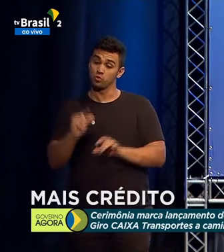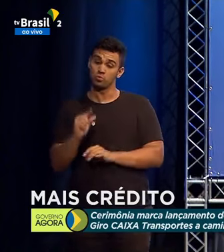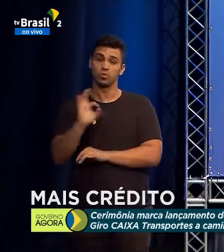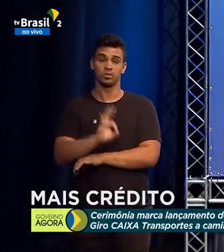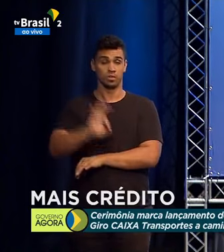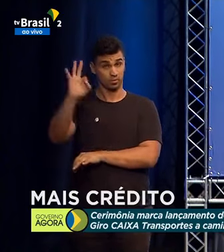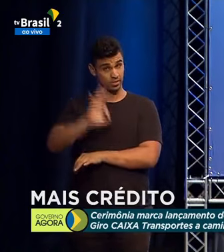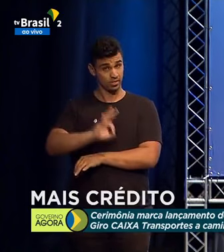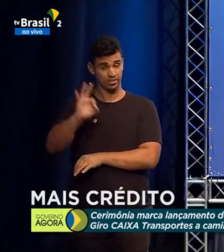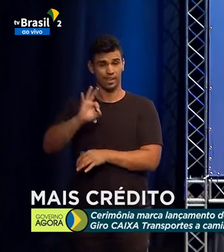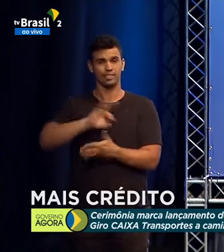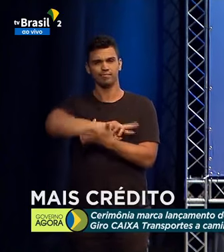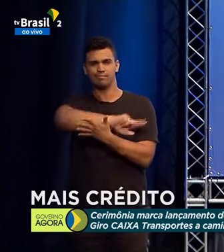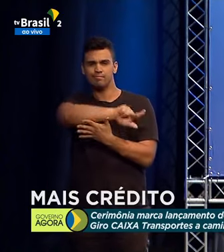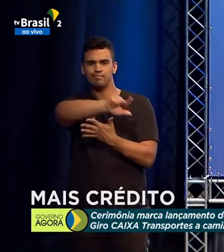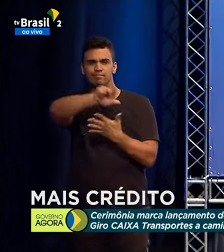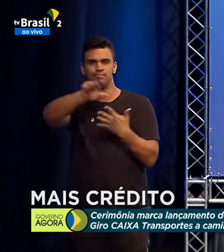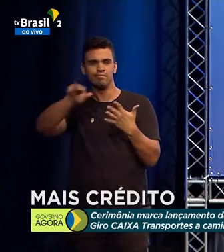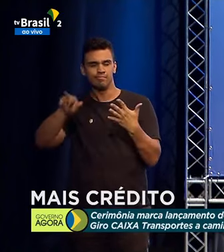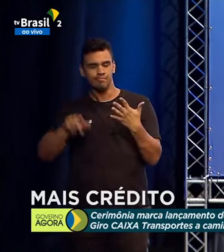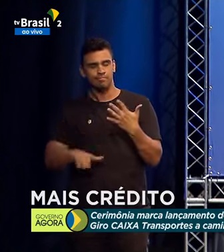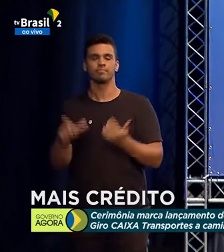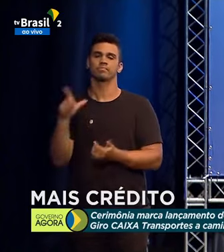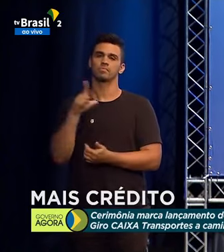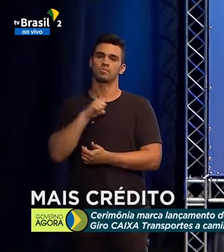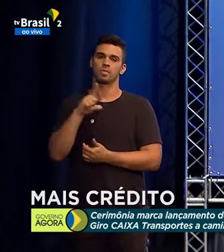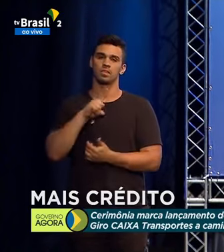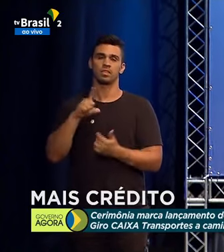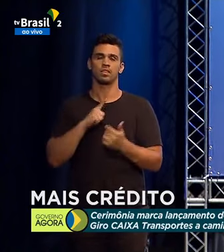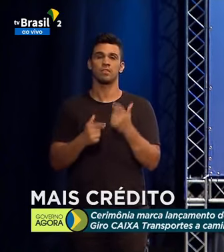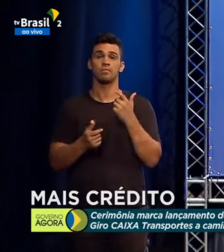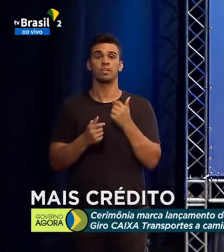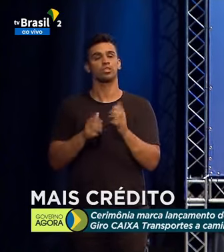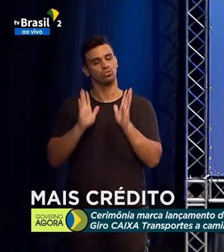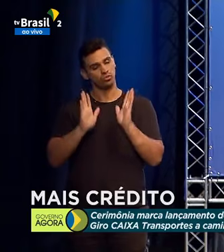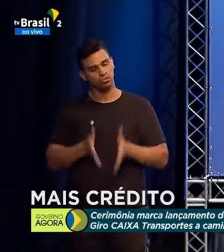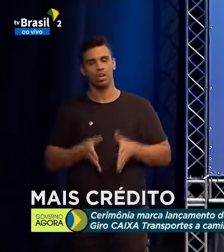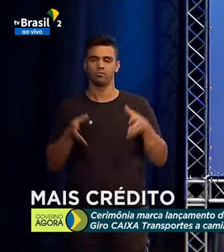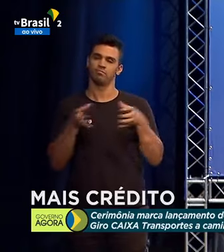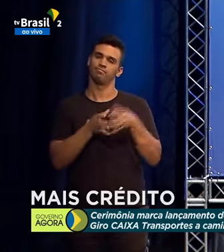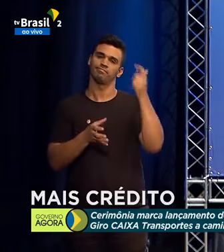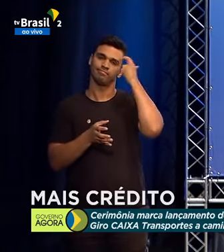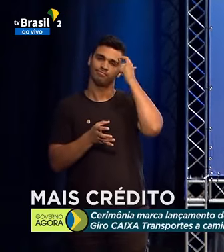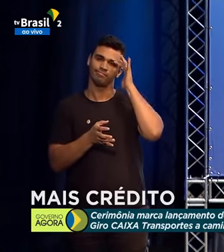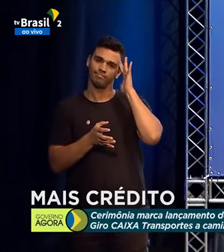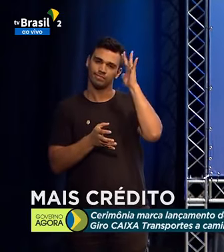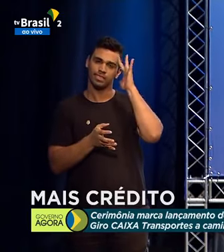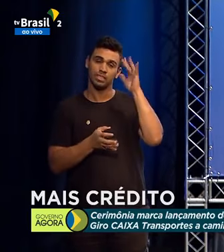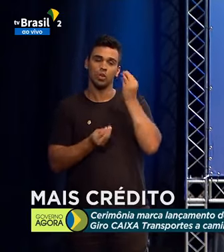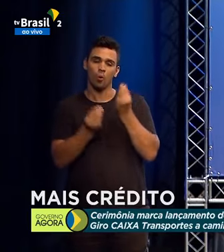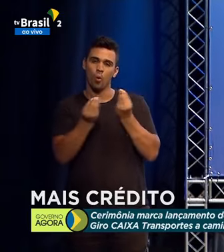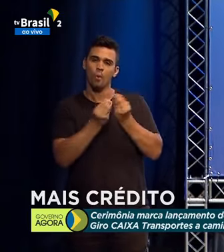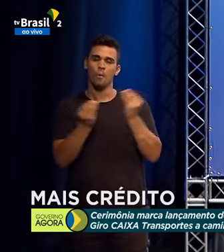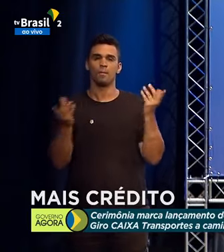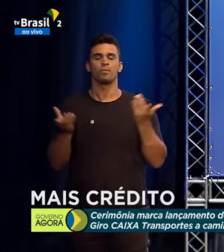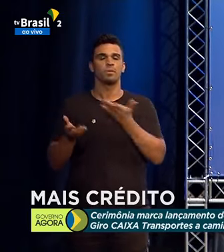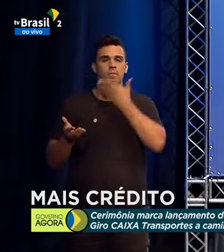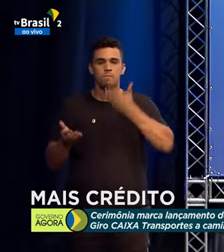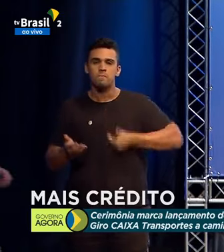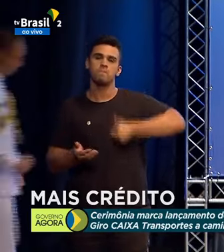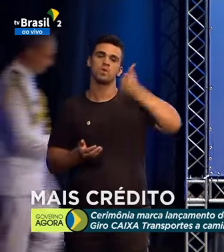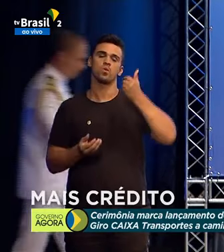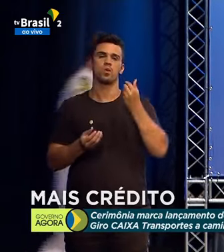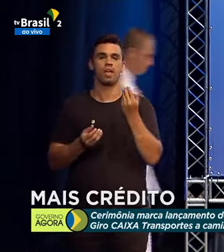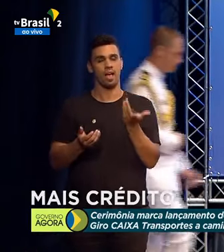tarifa e tantas outras coisas que vêm sendo pensadas para dinamizar as nossas operações de transporte